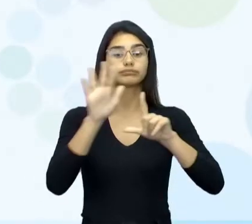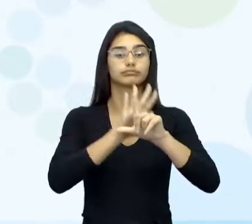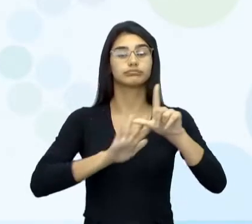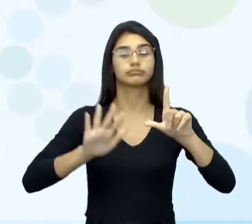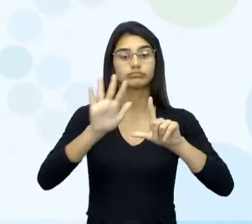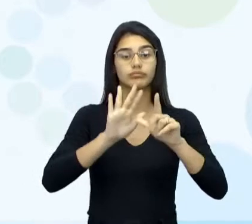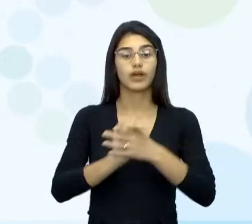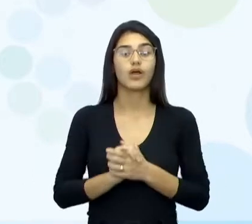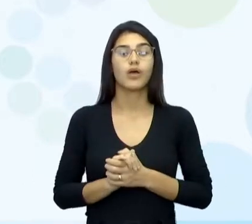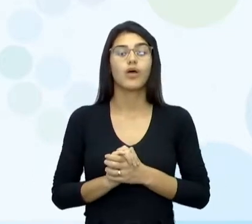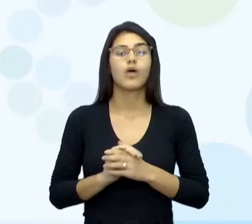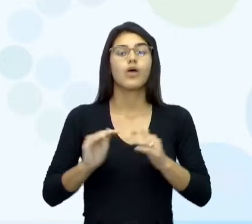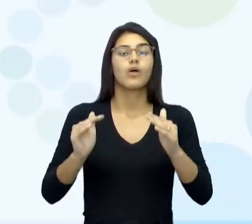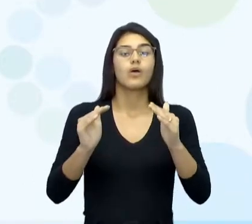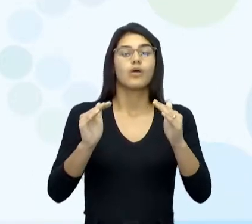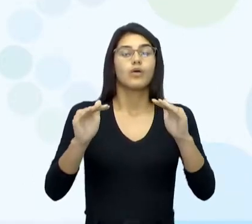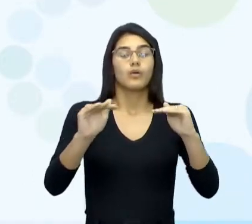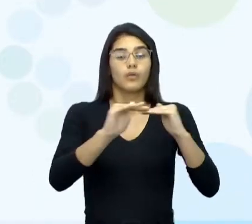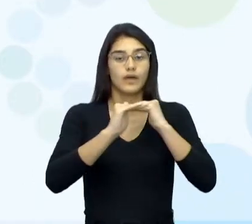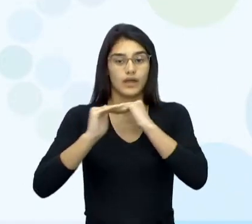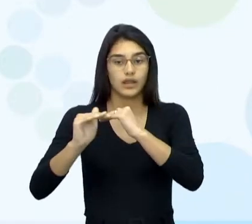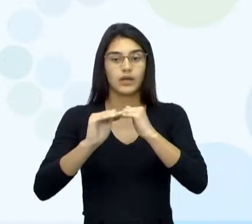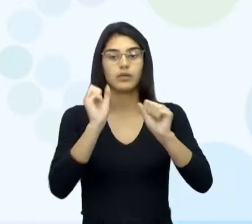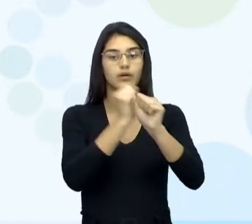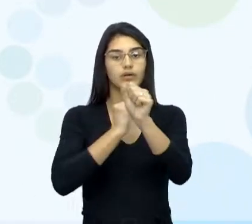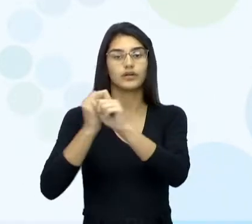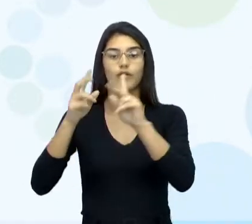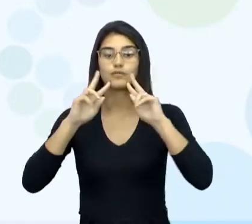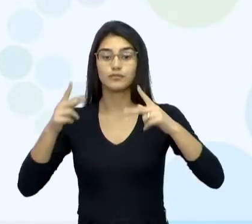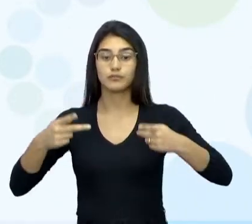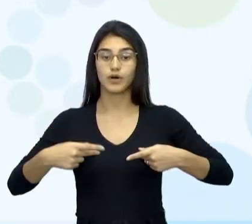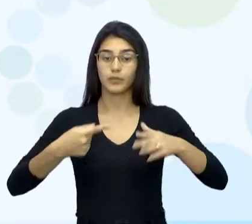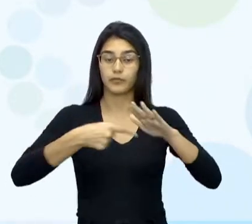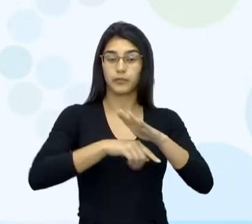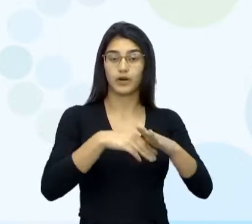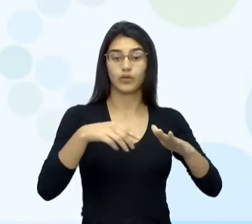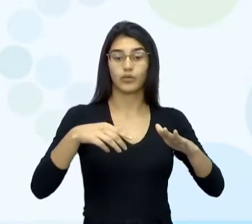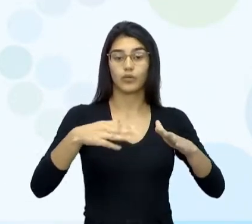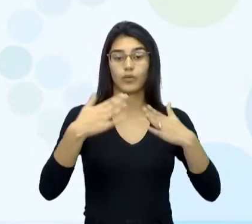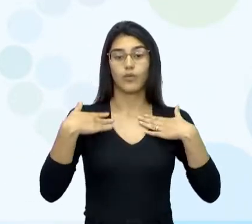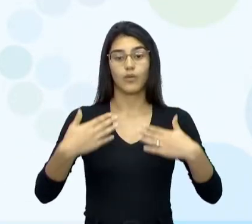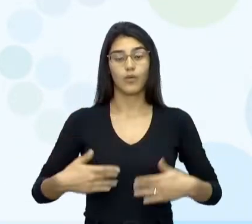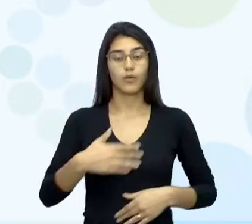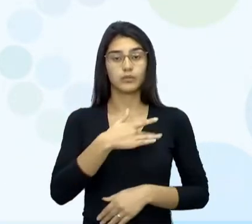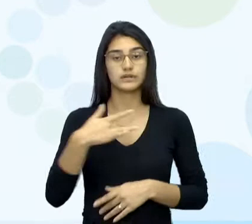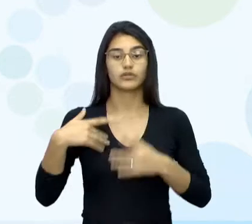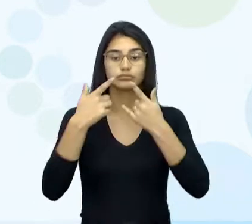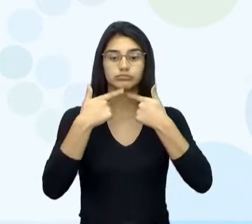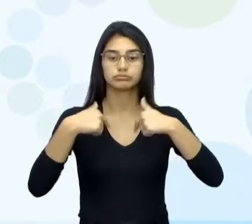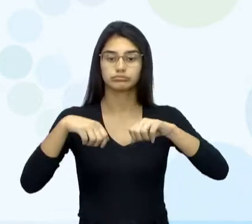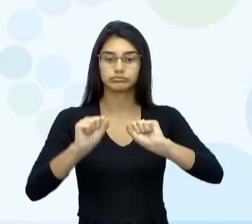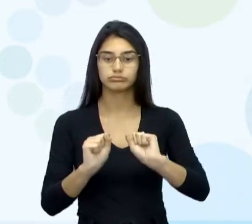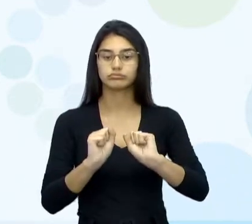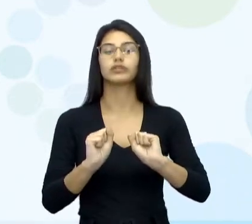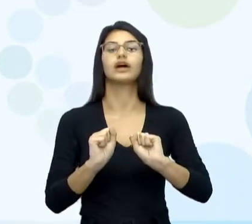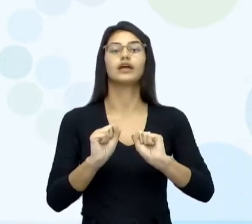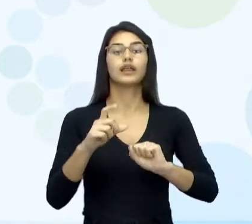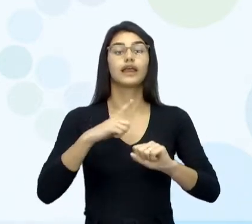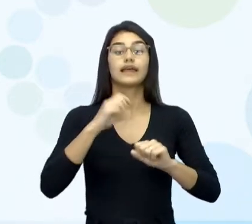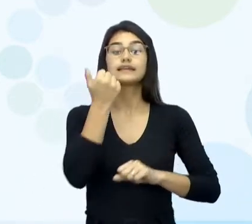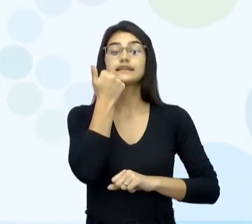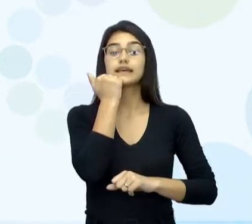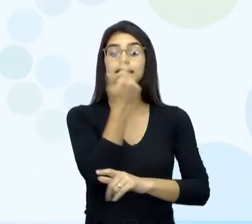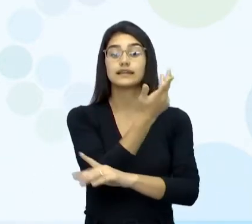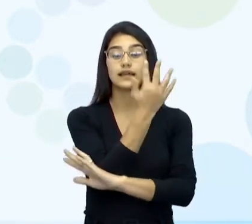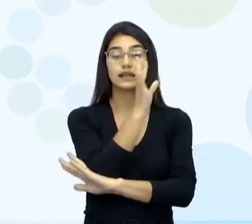só, o equilíbrio nas construções humanas, aí o aprofundamento do corpo, saúde e linguagem, que eu já anunciei, hoje mais do que nunca as ciências